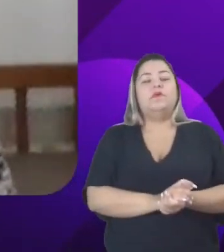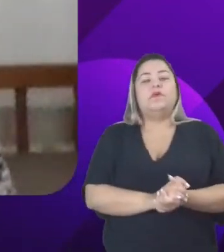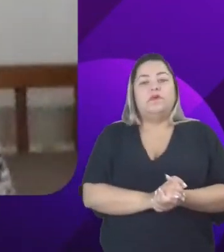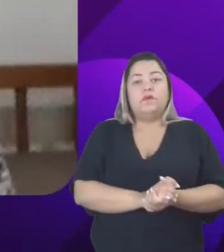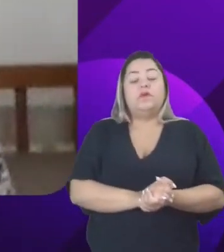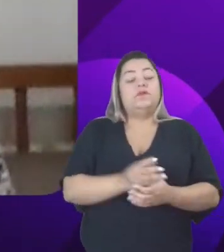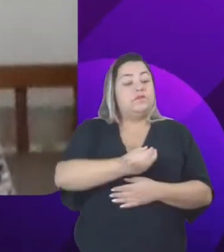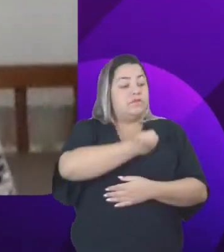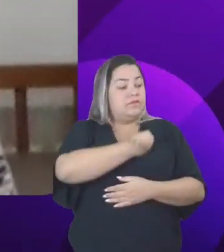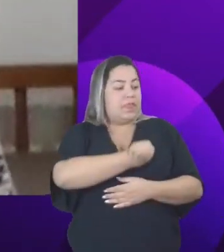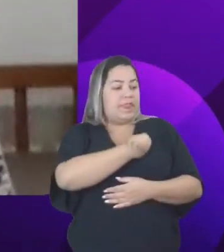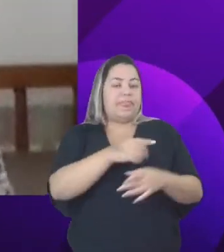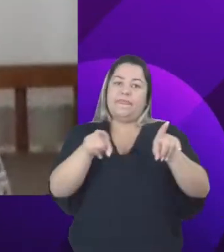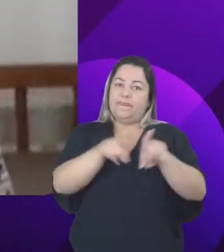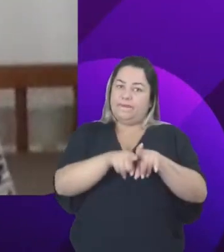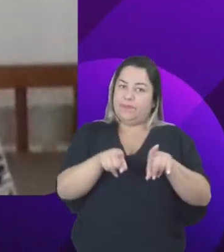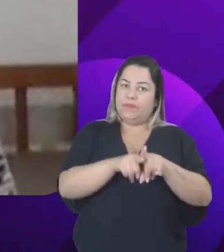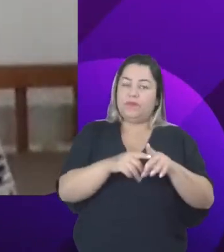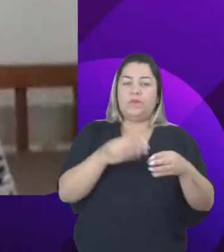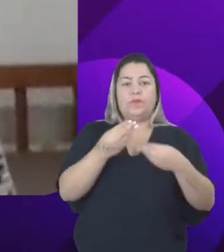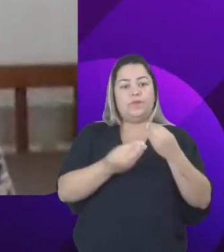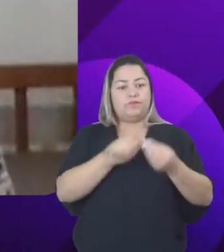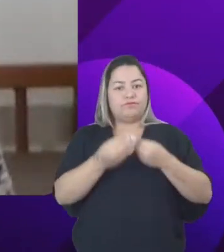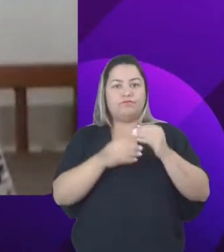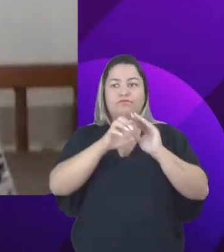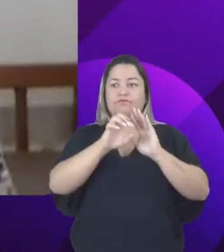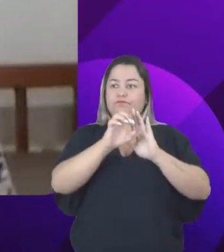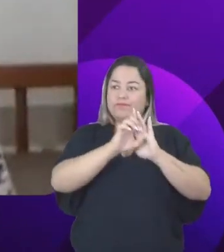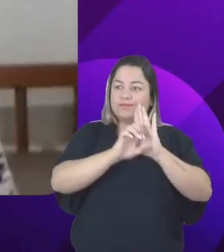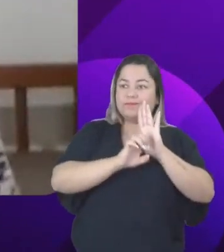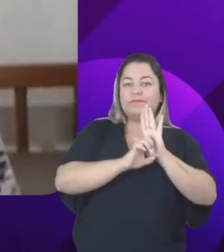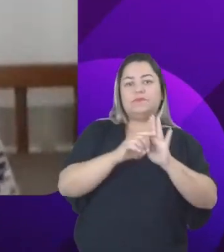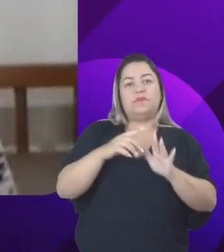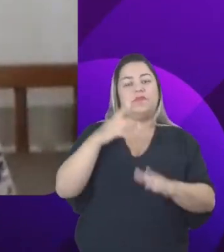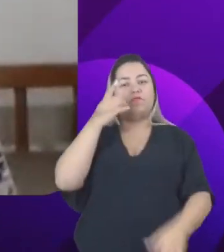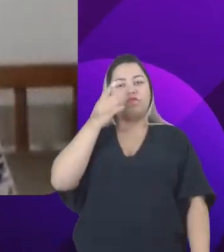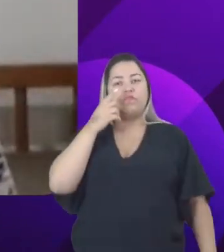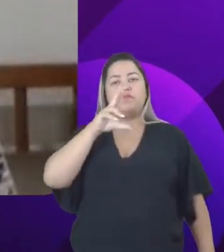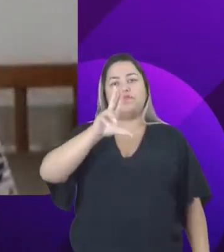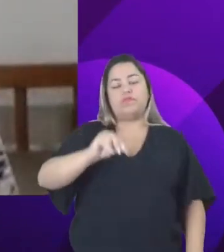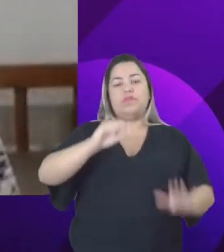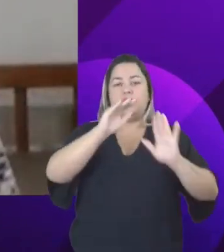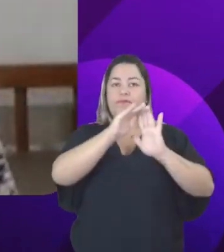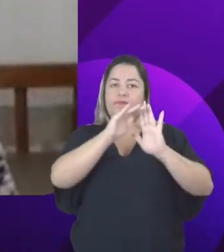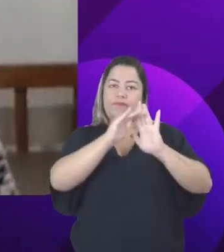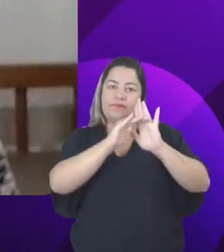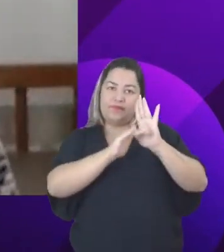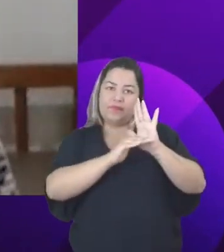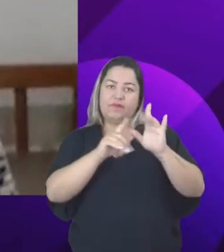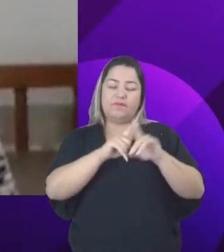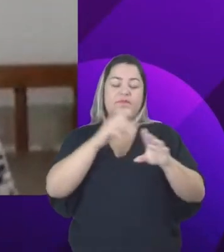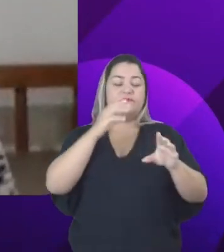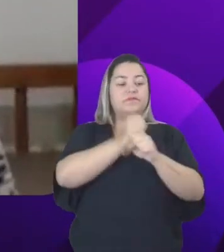ele sobreviveu meramente com algumas emendas parlamentares. Ele não foi um programa com